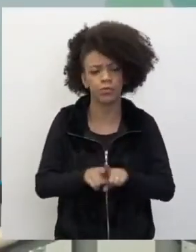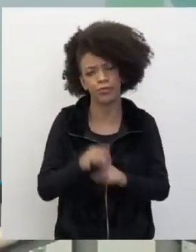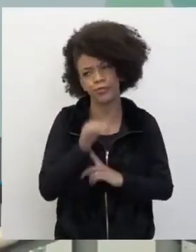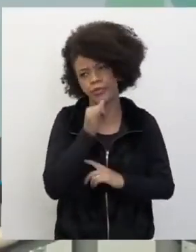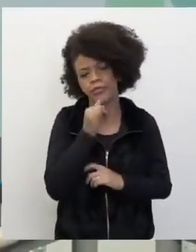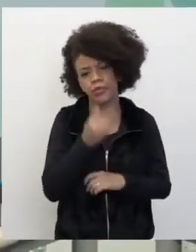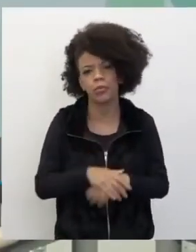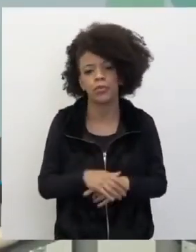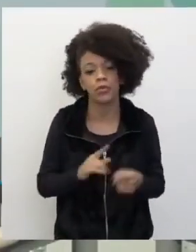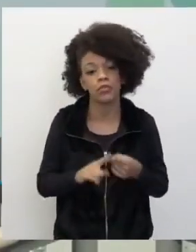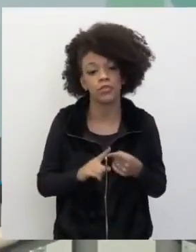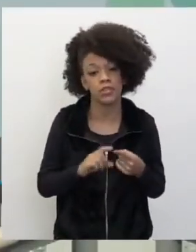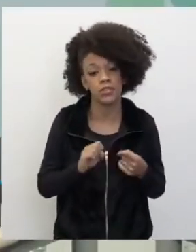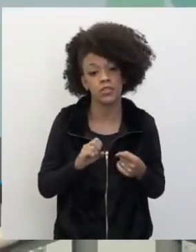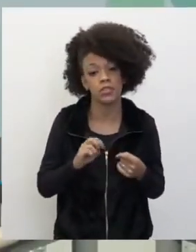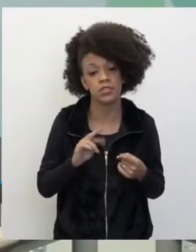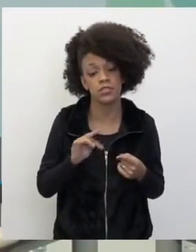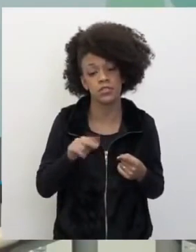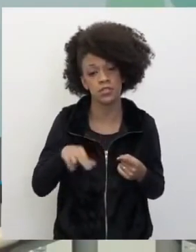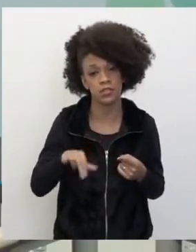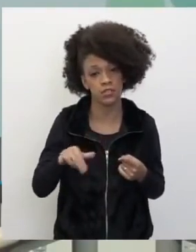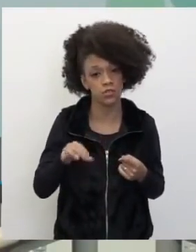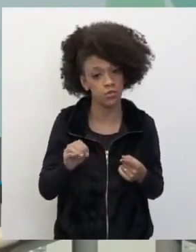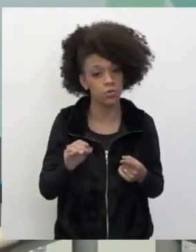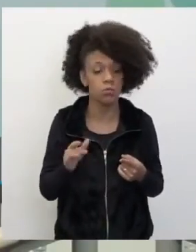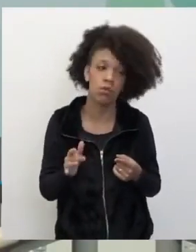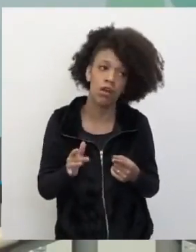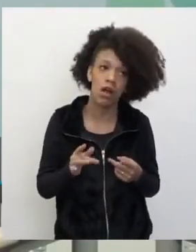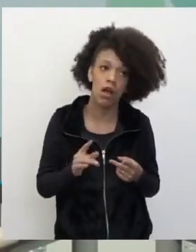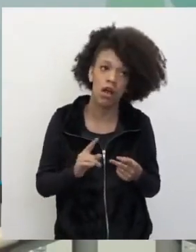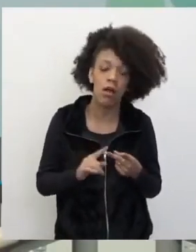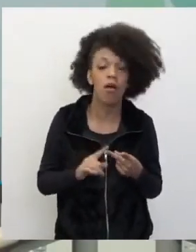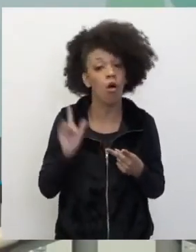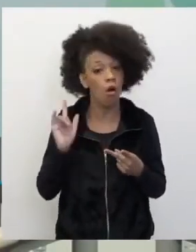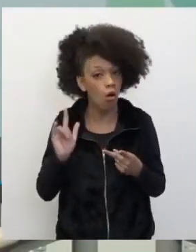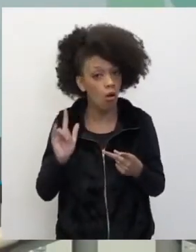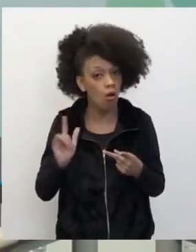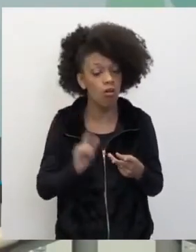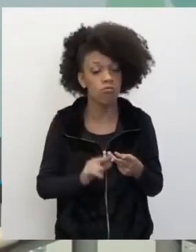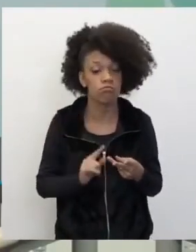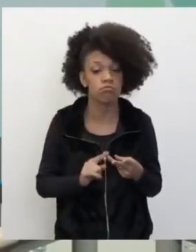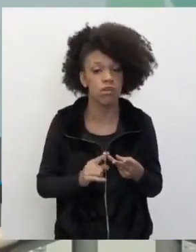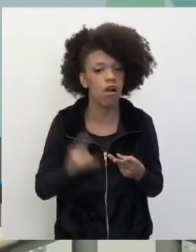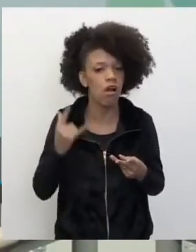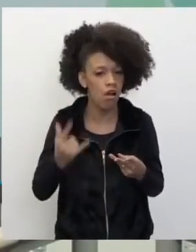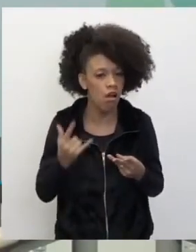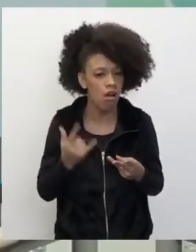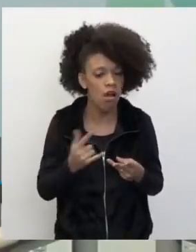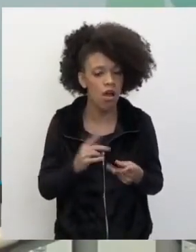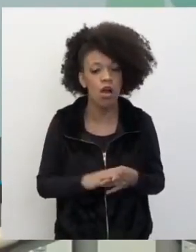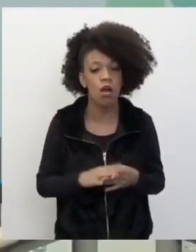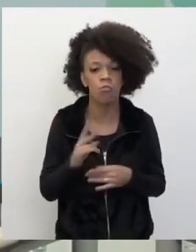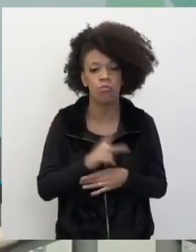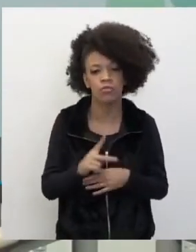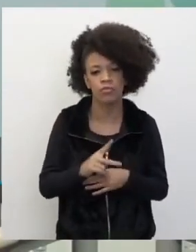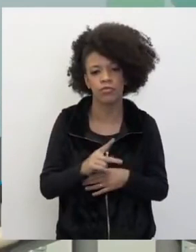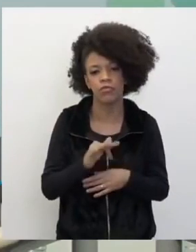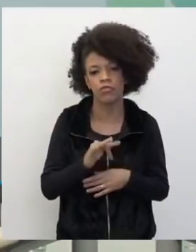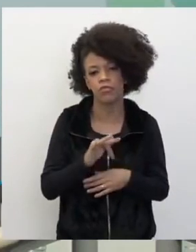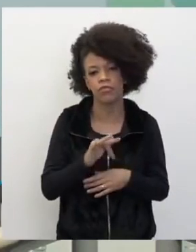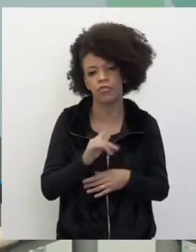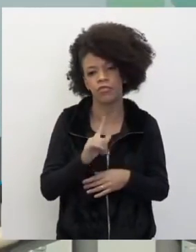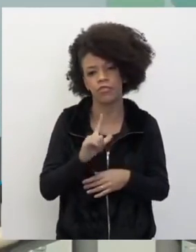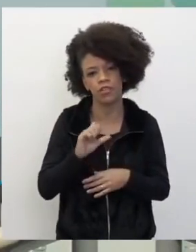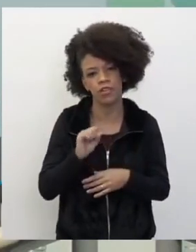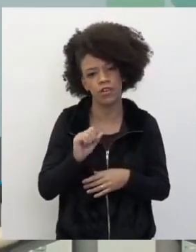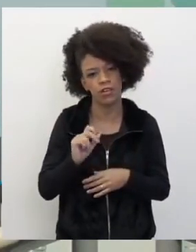exemplo, eu gosto de sertanejo. Também, apesar de gostar muito de rock. Eu gostei assim, ó, por exemplo, professora Fátima, Flashback. É